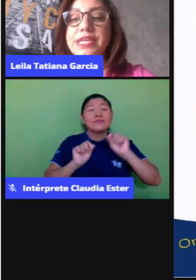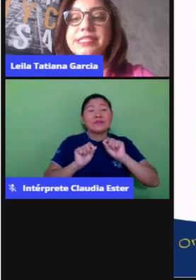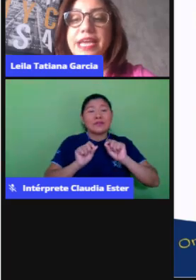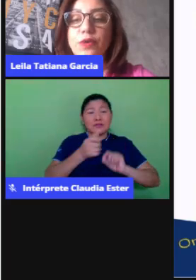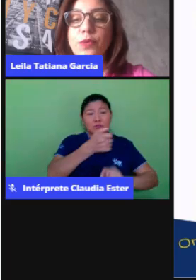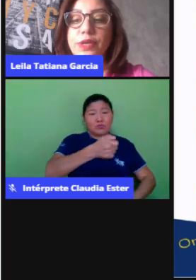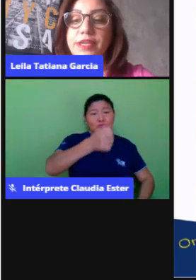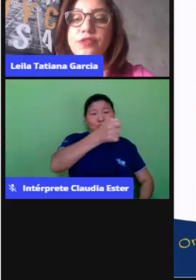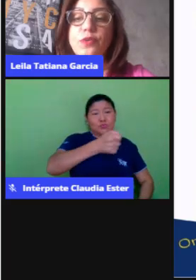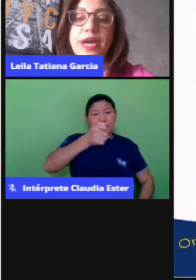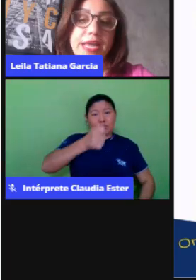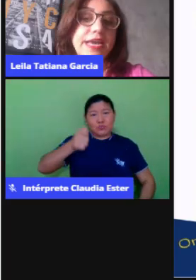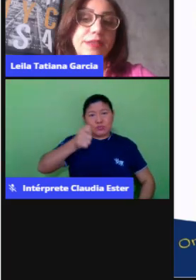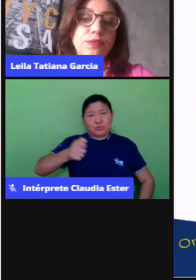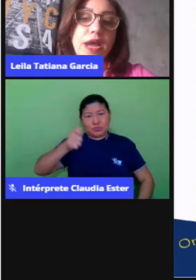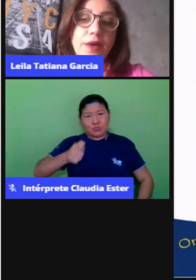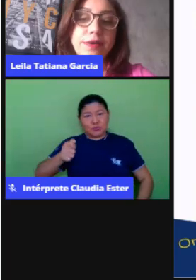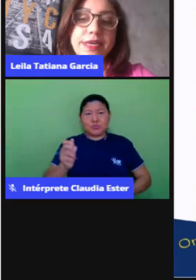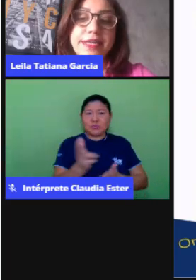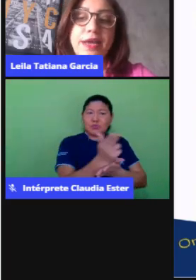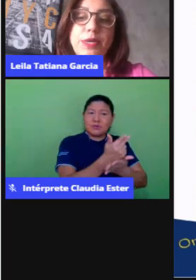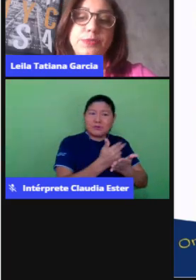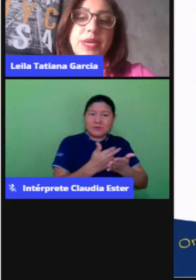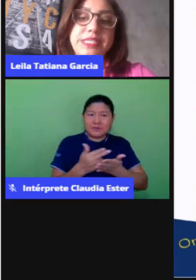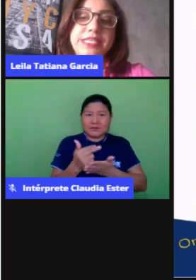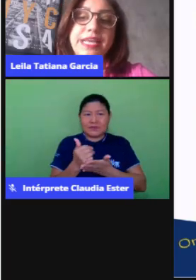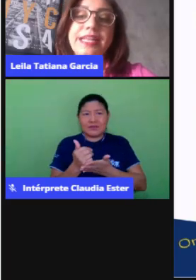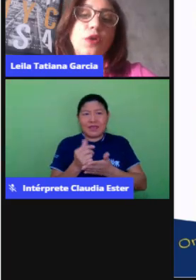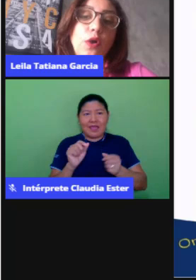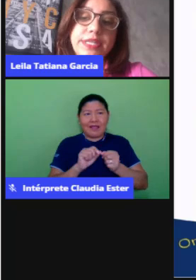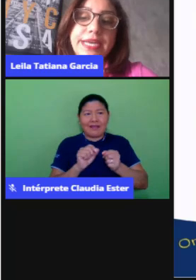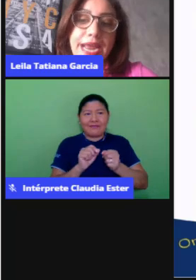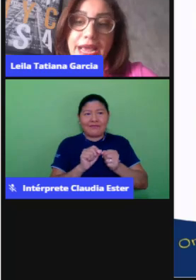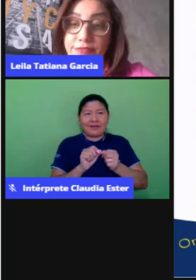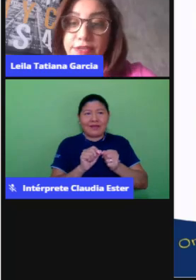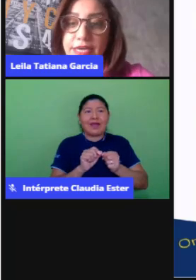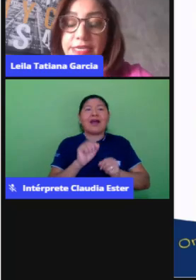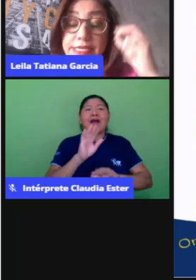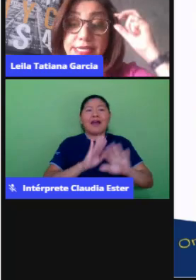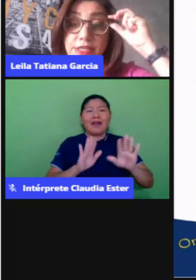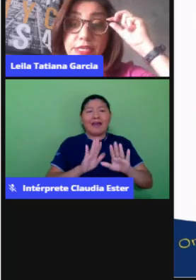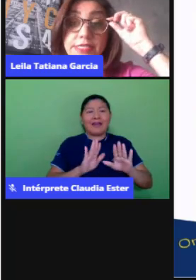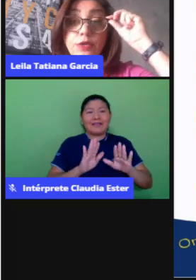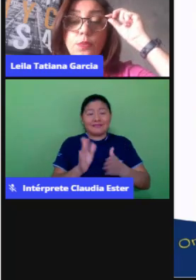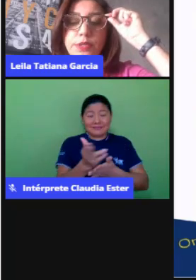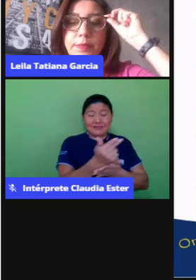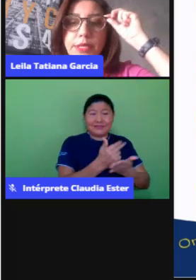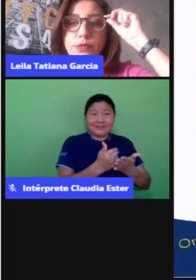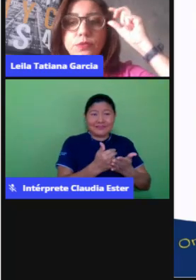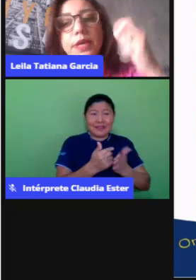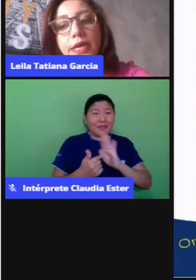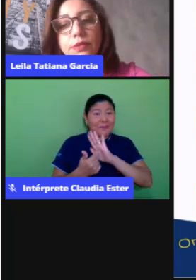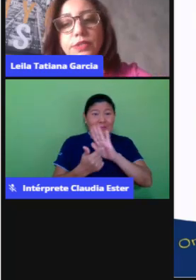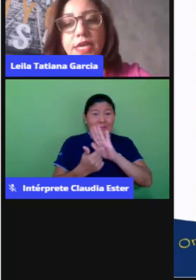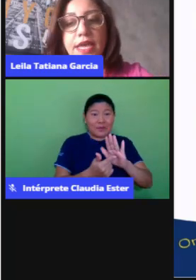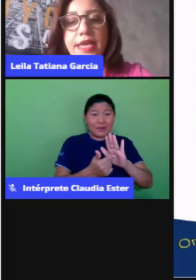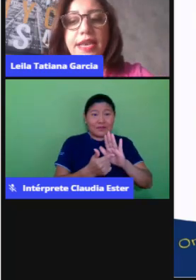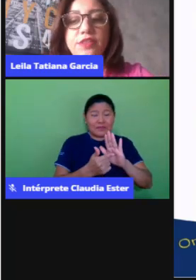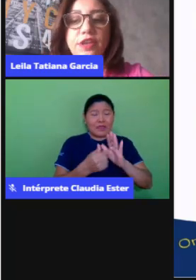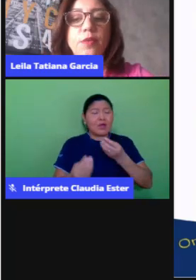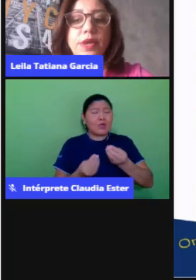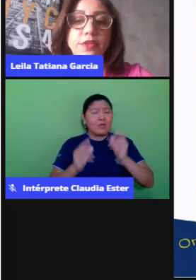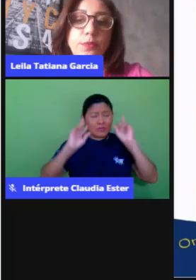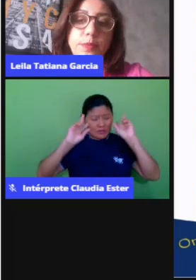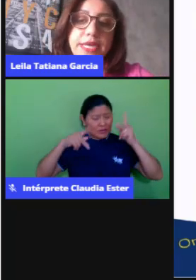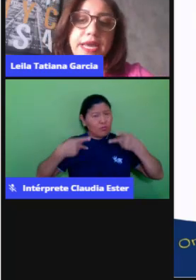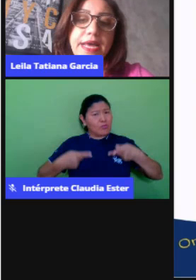verdade, é um desenho humorístico caricatural, né, uma espécie de anedota gráfica que satiriza comportamentos humanos. Ela